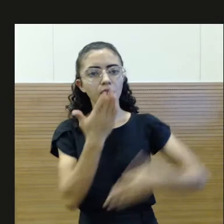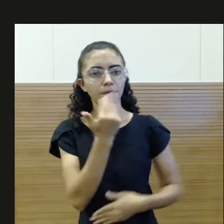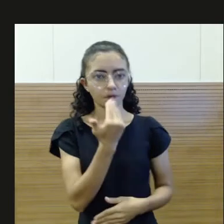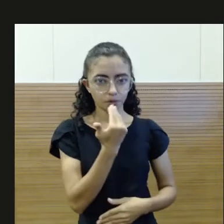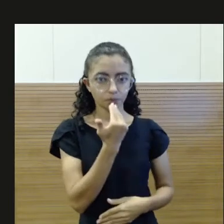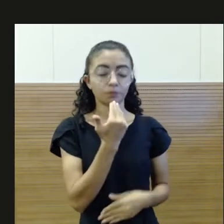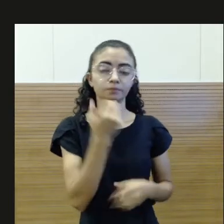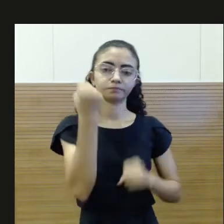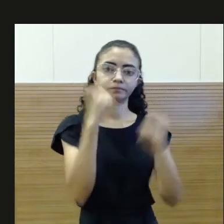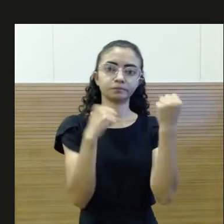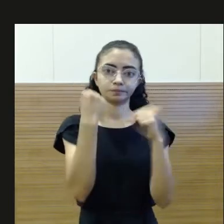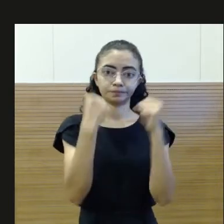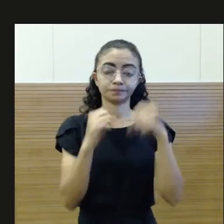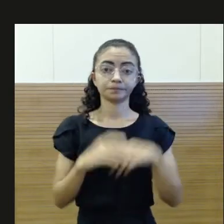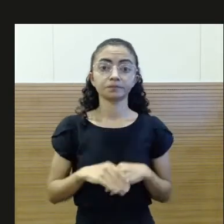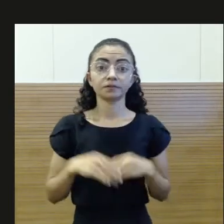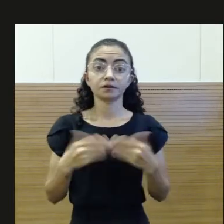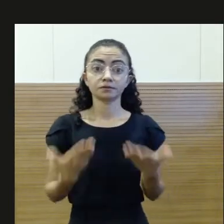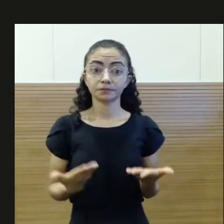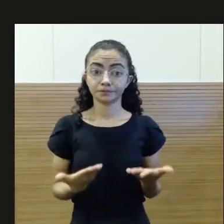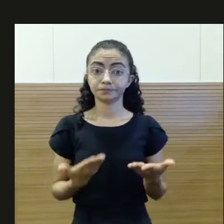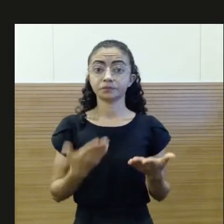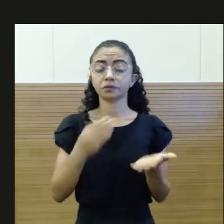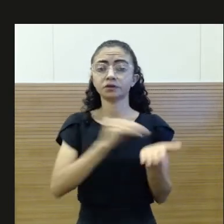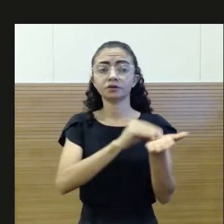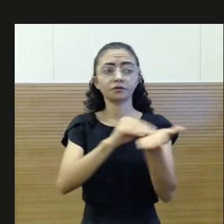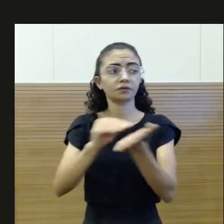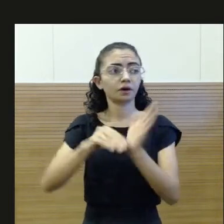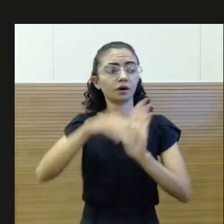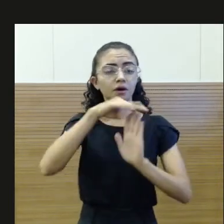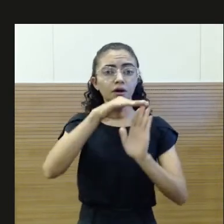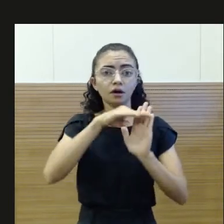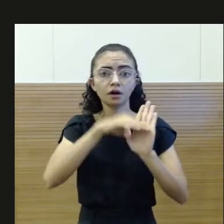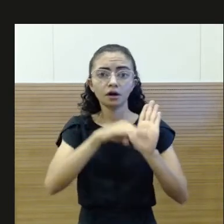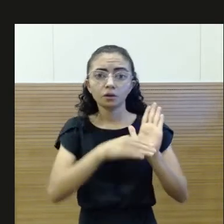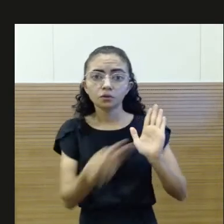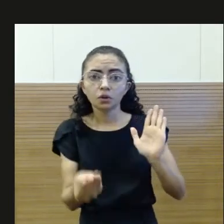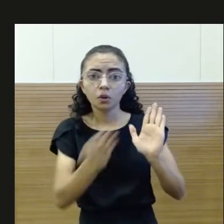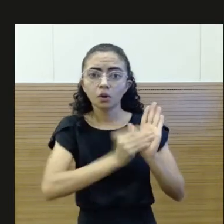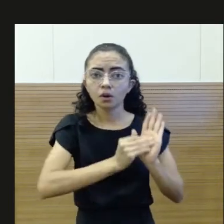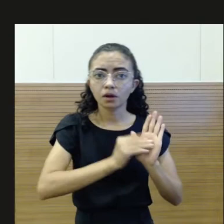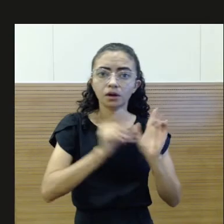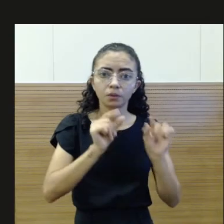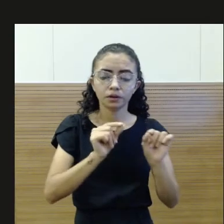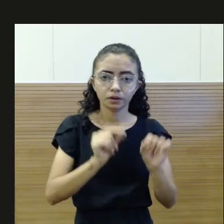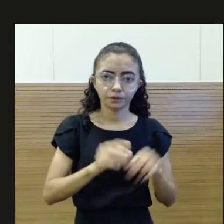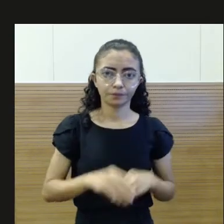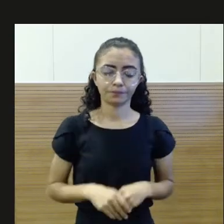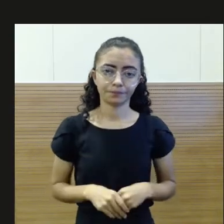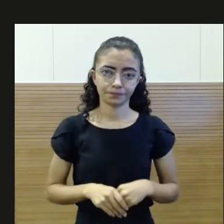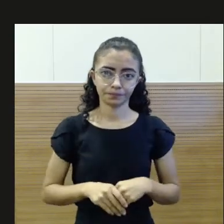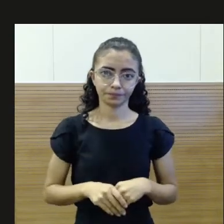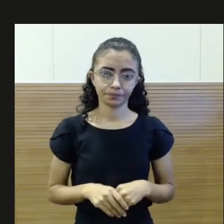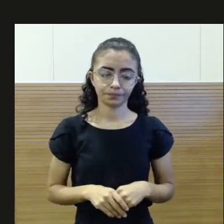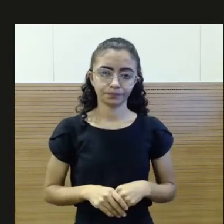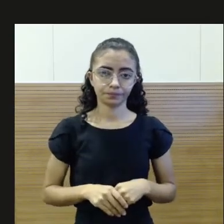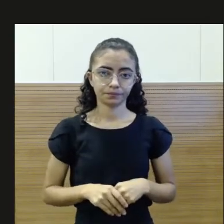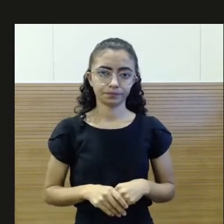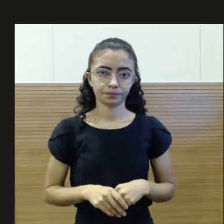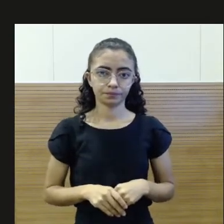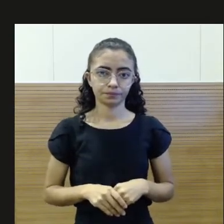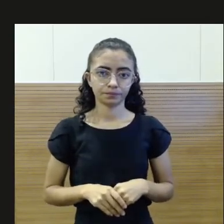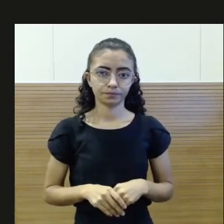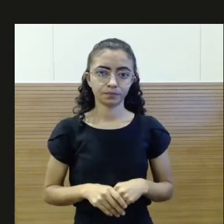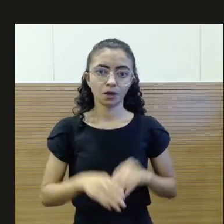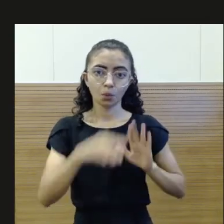que está faltando nos guias dietários, com poucas exceções, que é